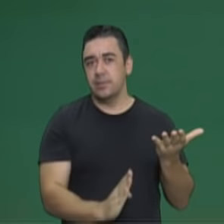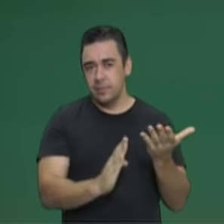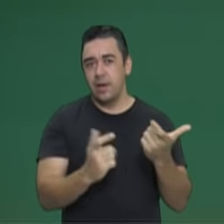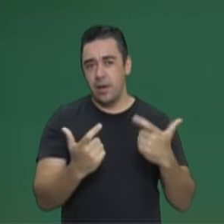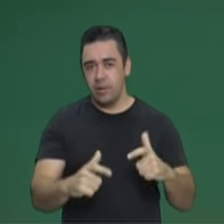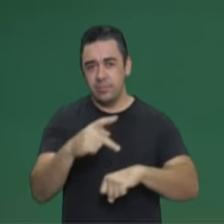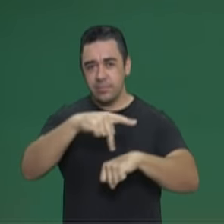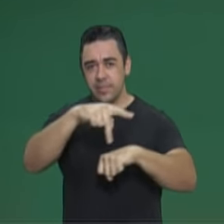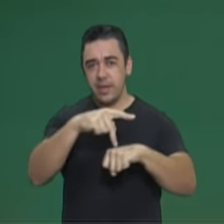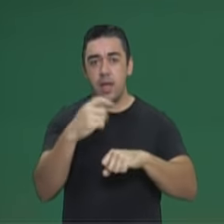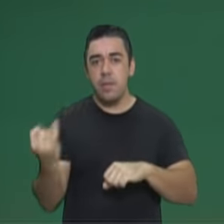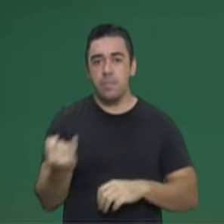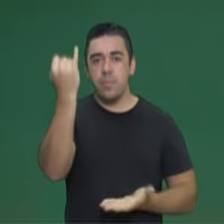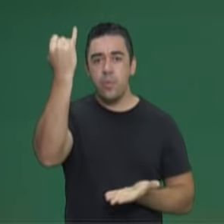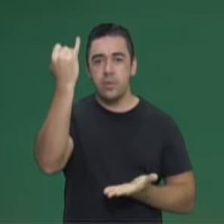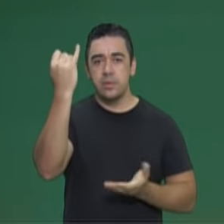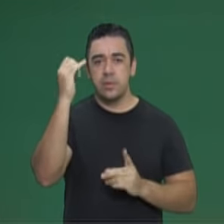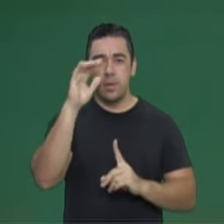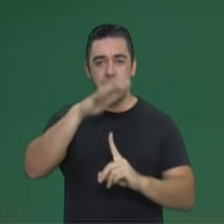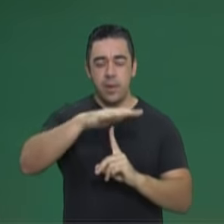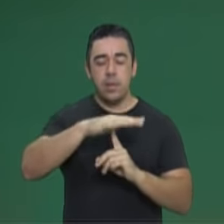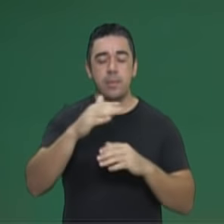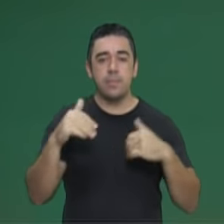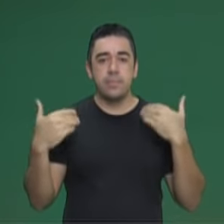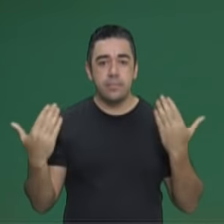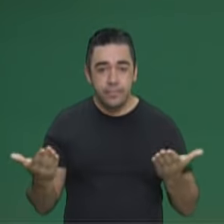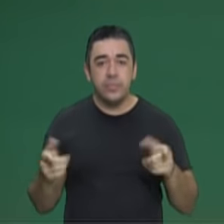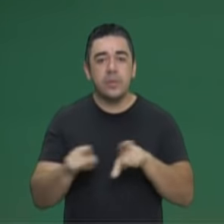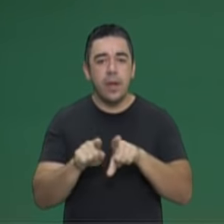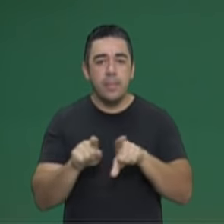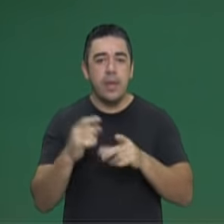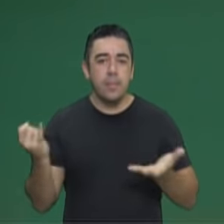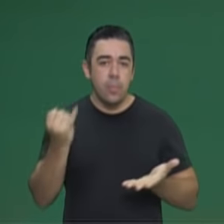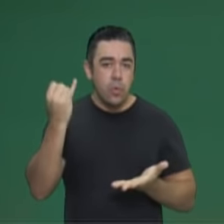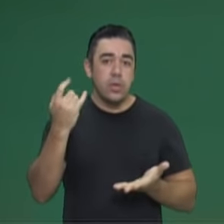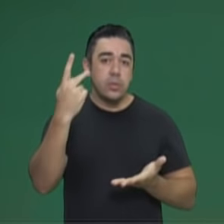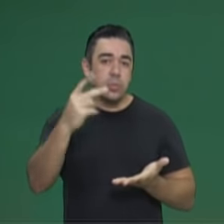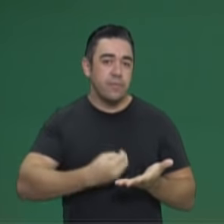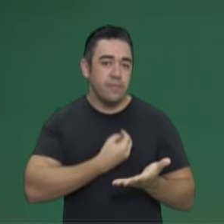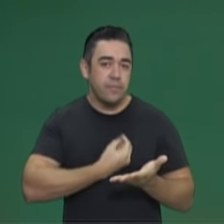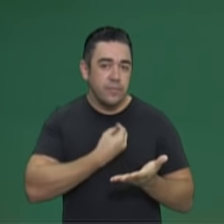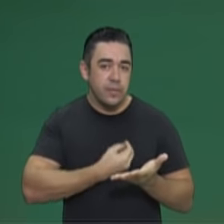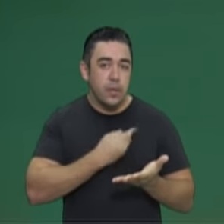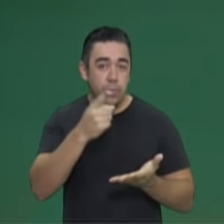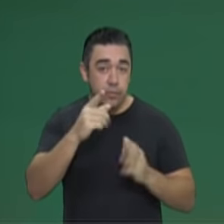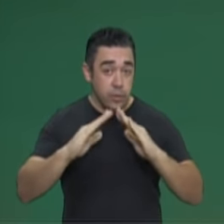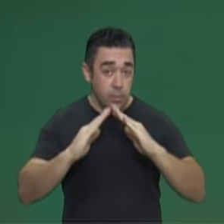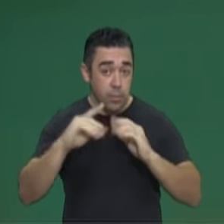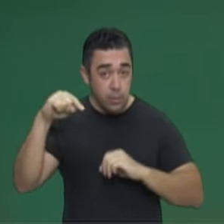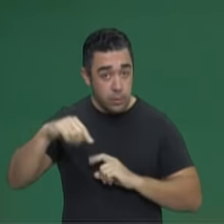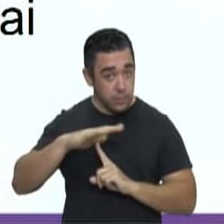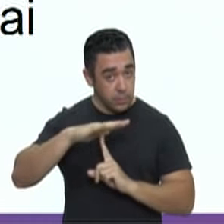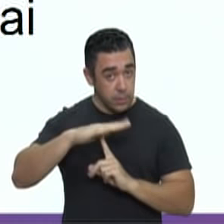importância dele para o nosso país. E mais, qual é a importância desse estado na sua vida, haja vista que você mora nesse